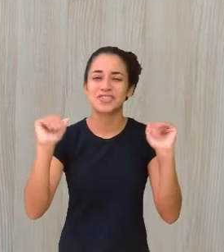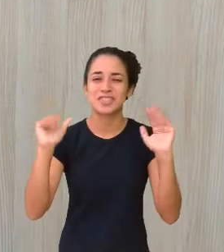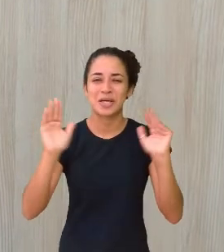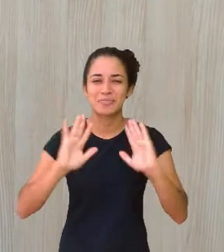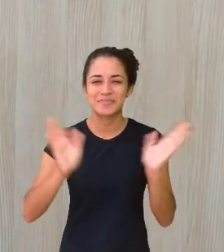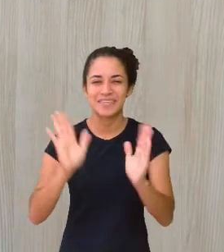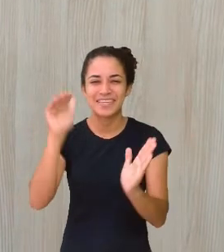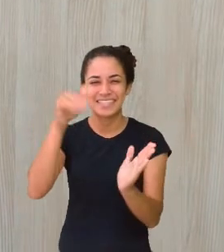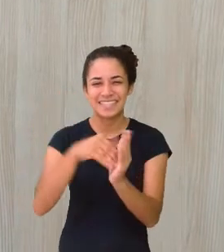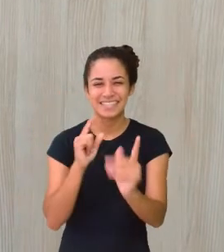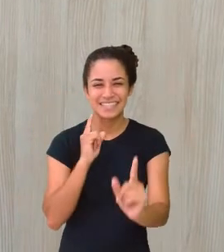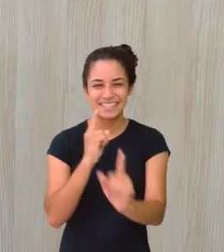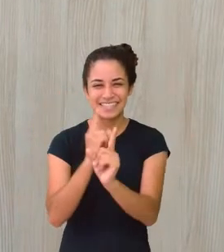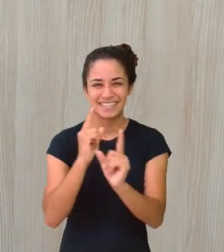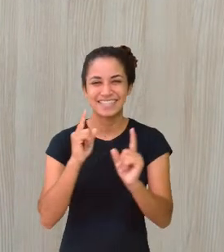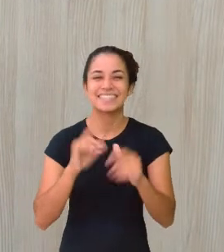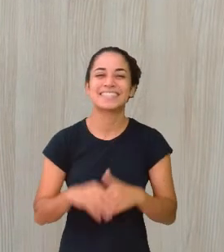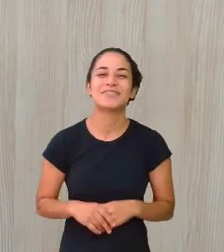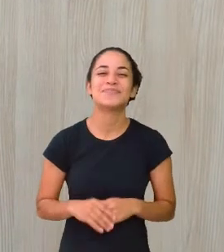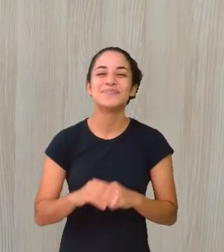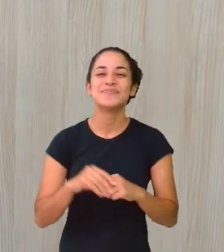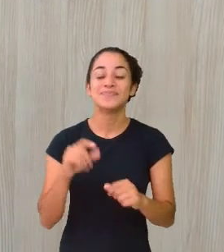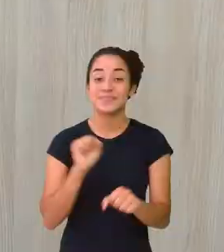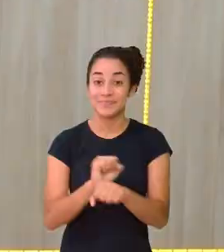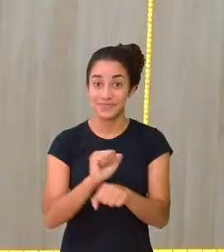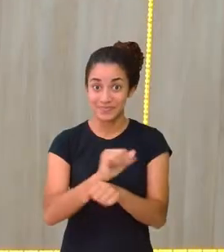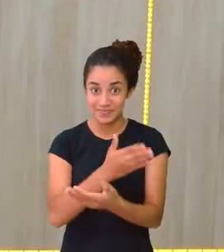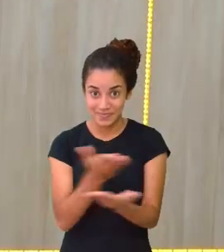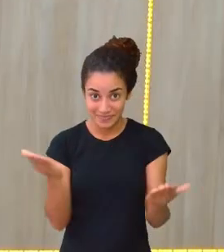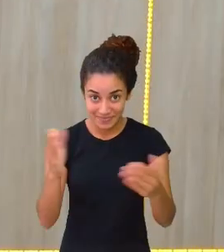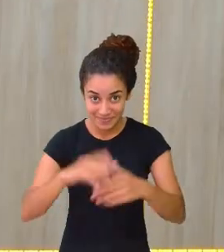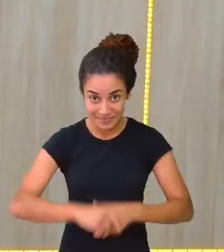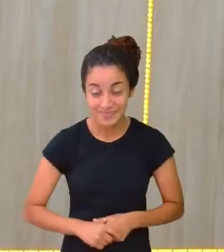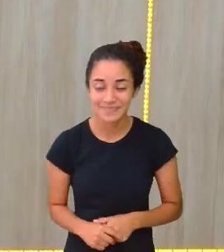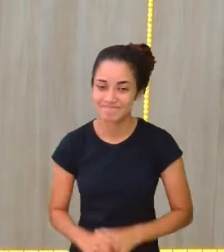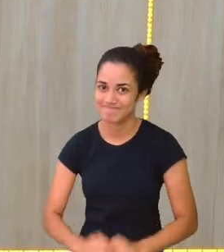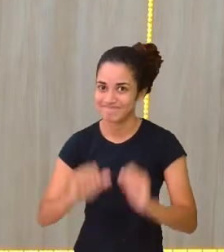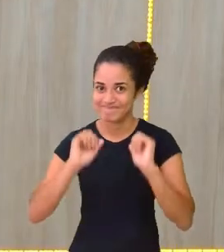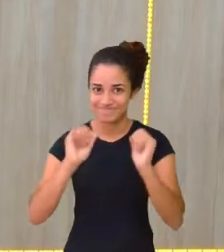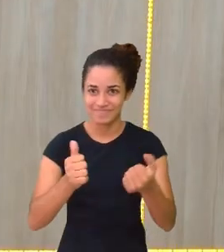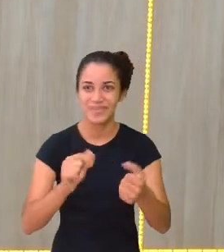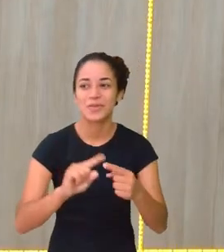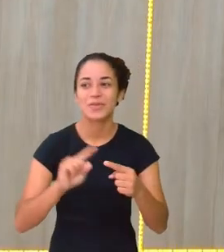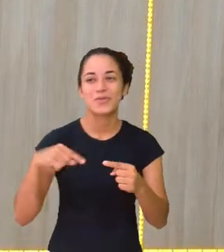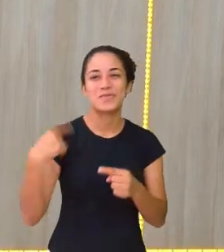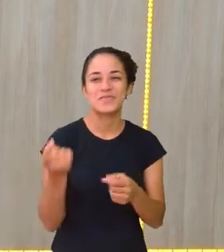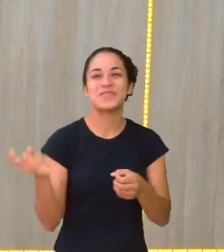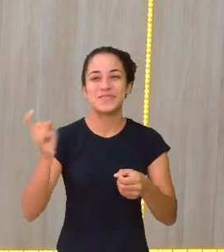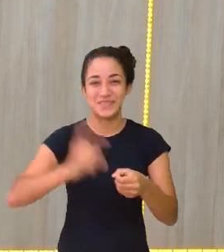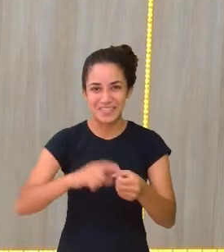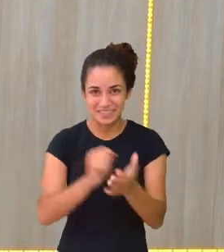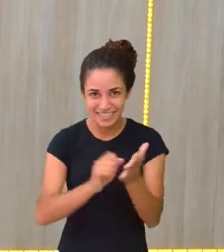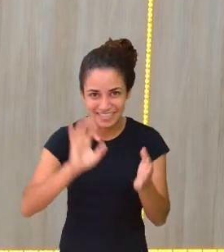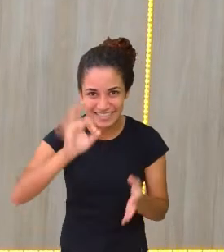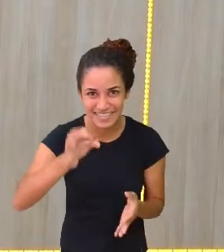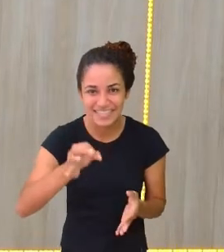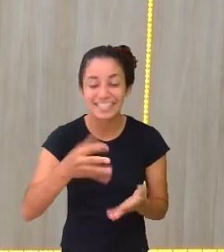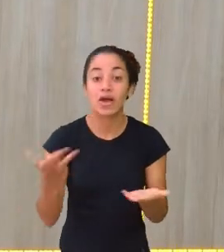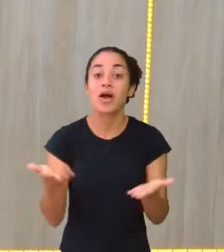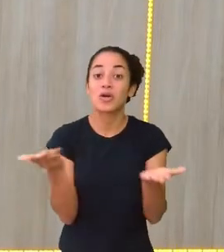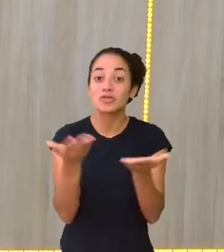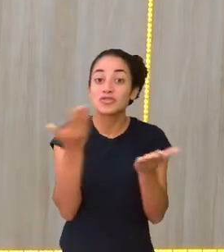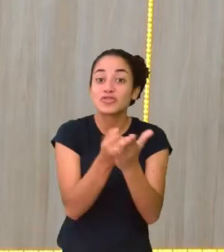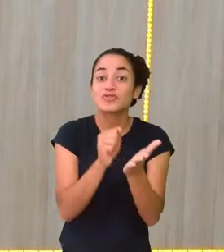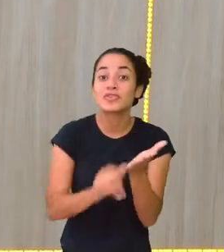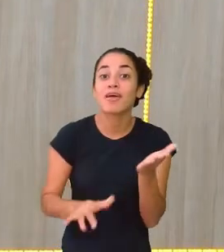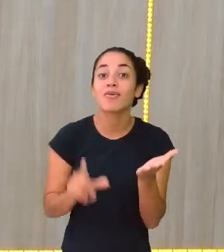pessoal. Até a próxima aula. Esperamos vocês. Pois é, eu disse que voltava com uma atividade, não foi? E a minha atividade